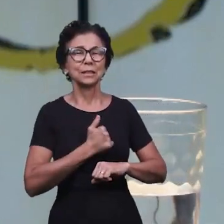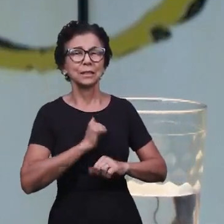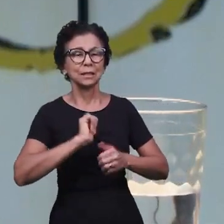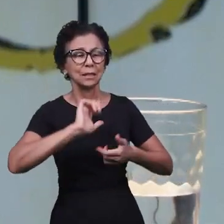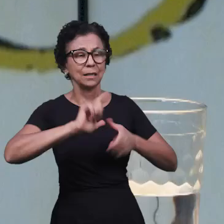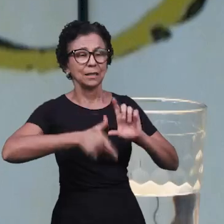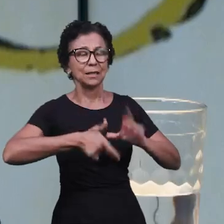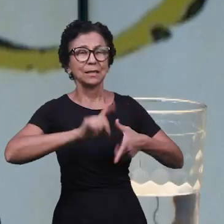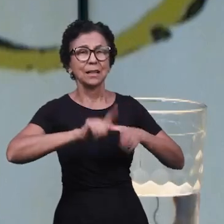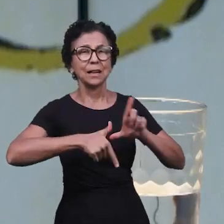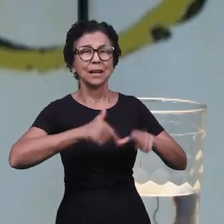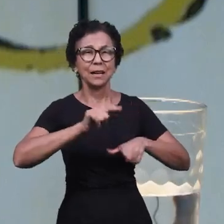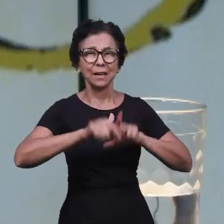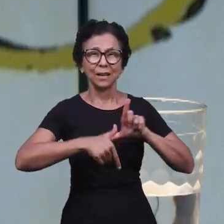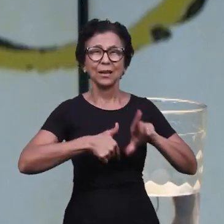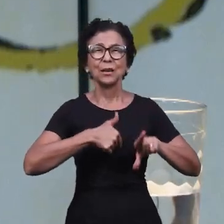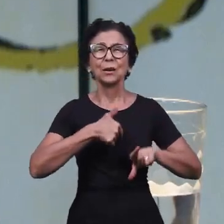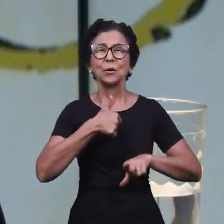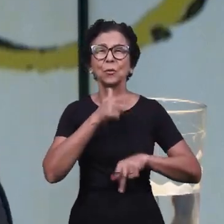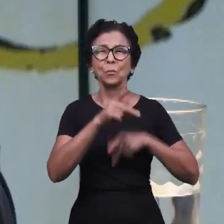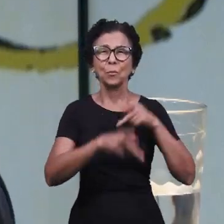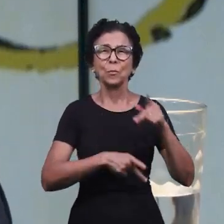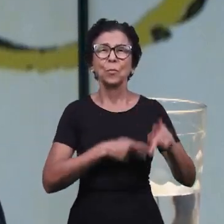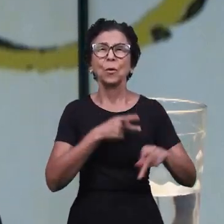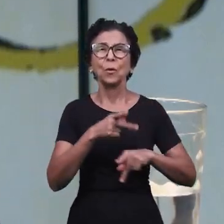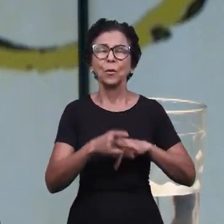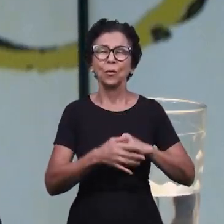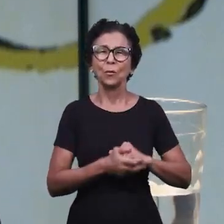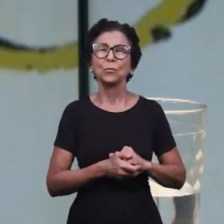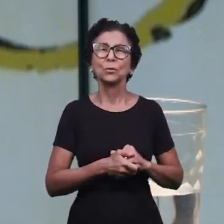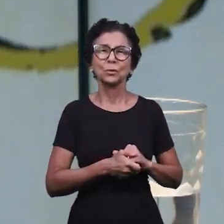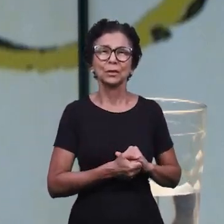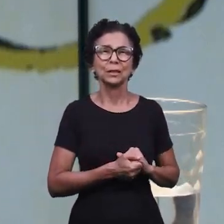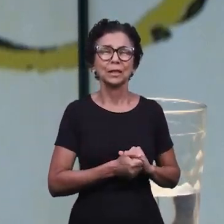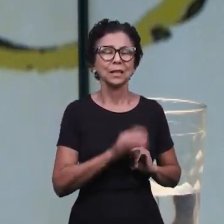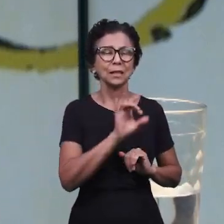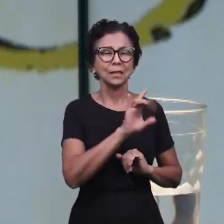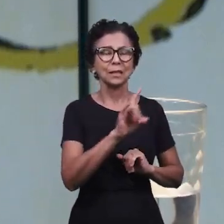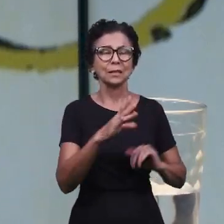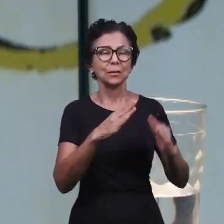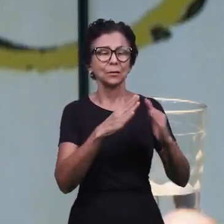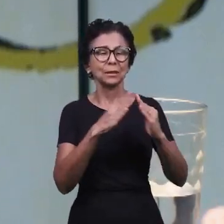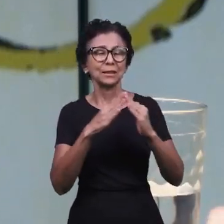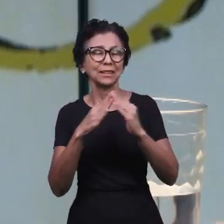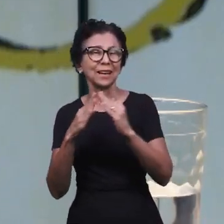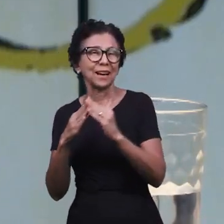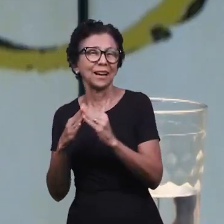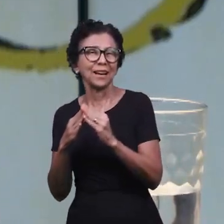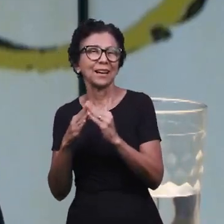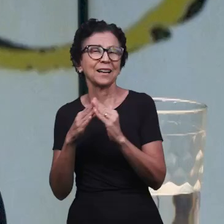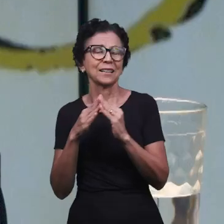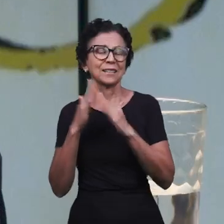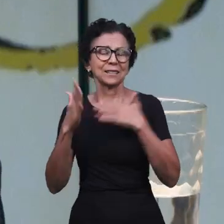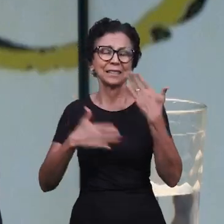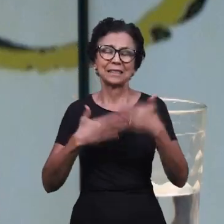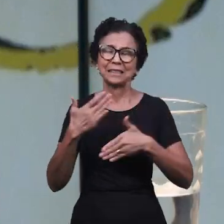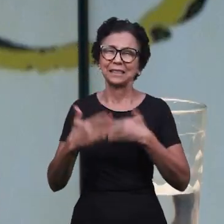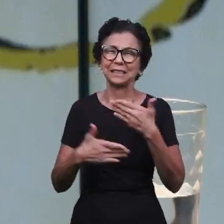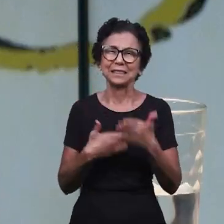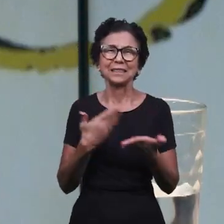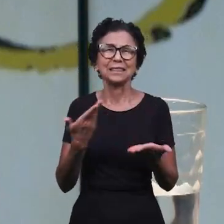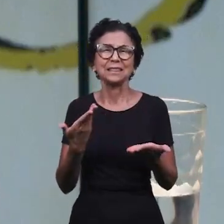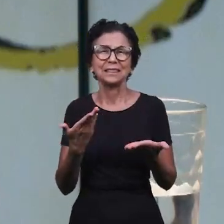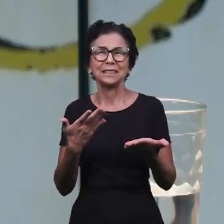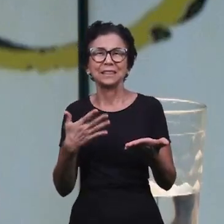terra de Gósen, Glória. mas estava cada um na sua casa. Então, quando eu vi aquelas fotos, a alegria dos irmãos lá pela tarde da